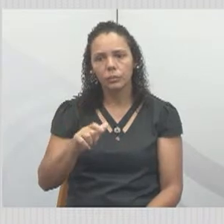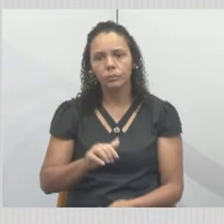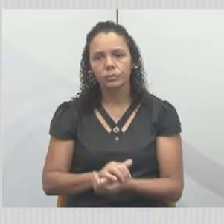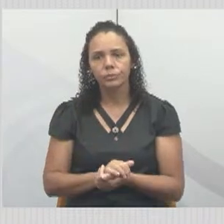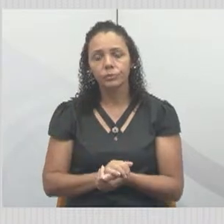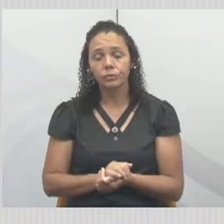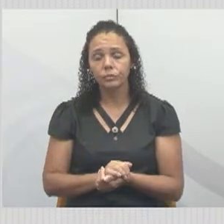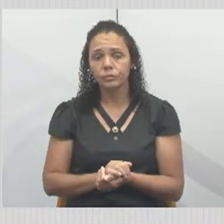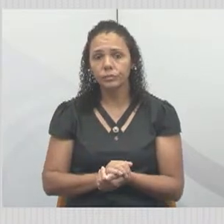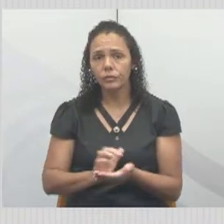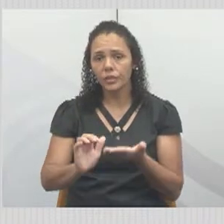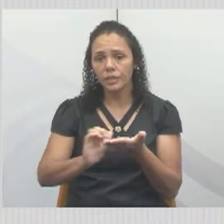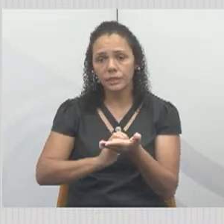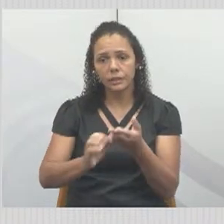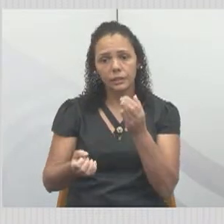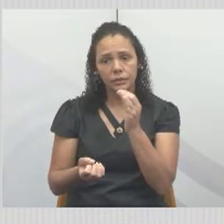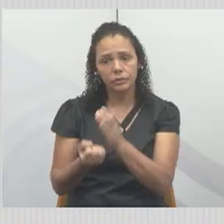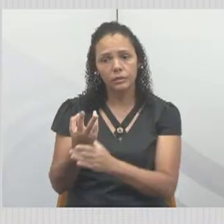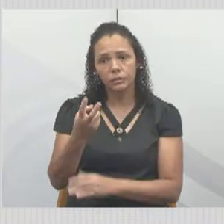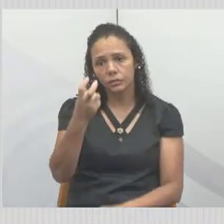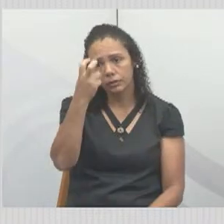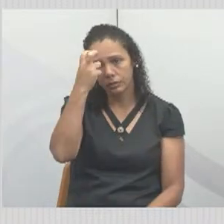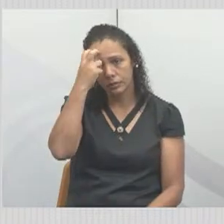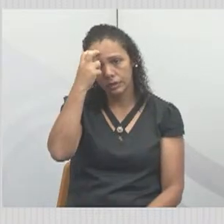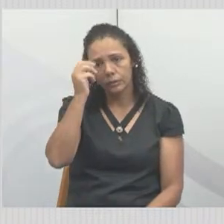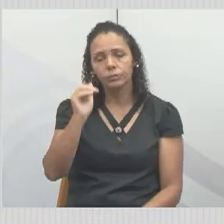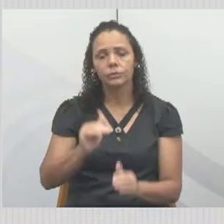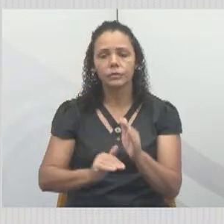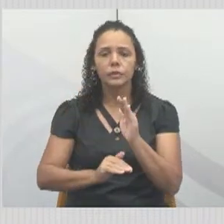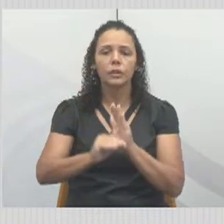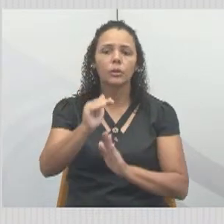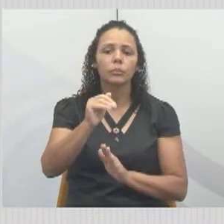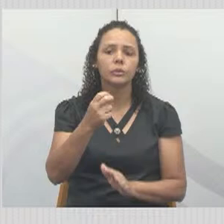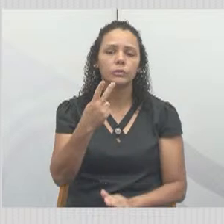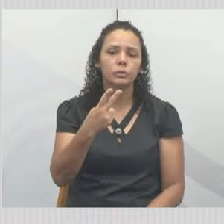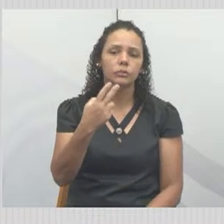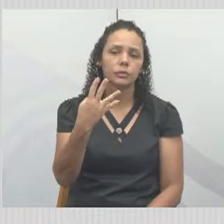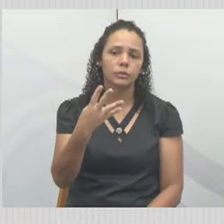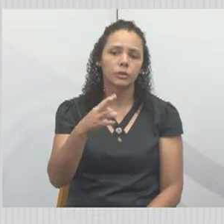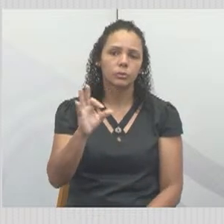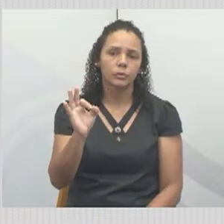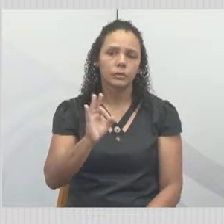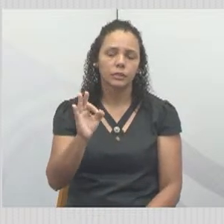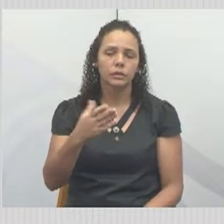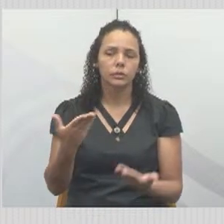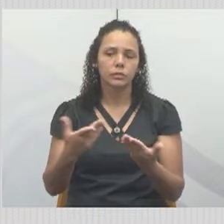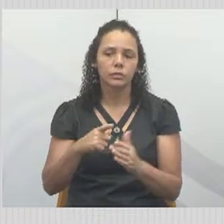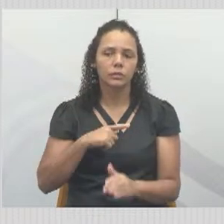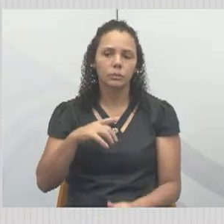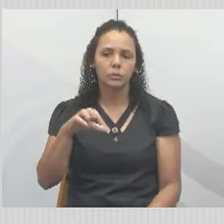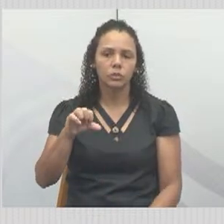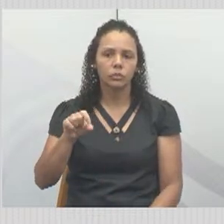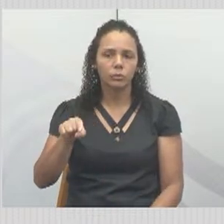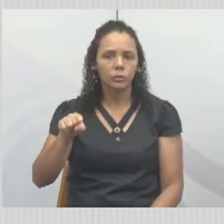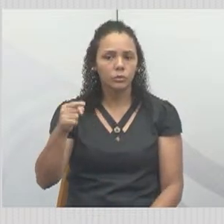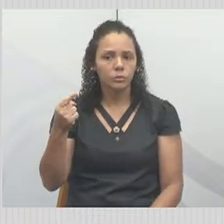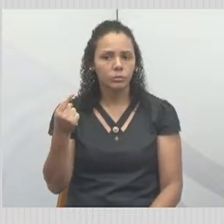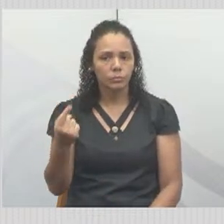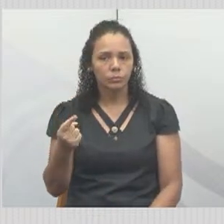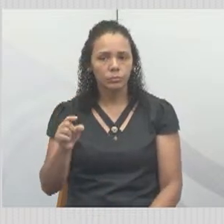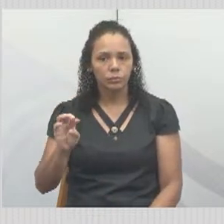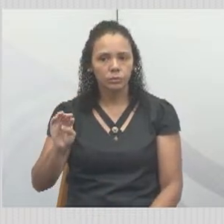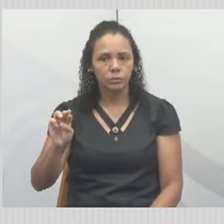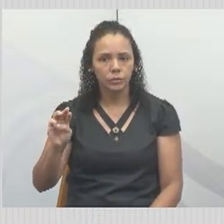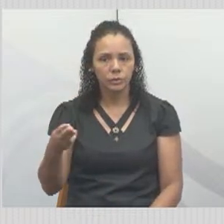Fundação Cultural, saímos de 7,4 para 9,1, um aumento de 24%. Aqui a gente tem